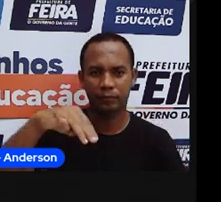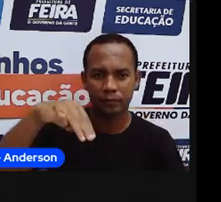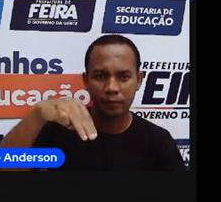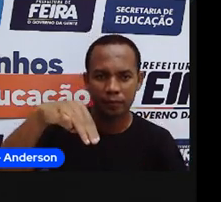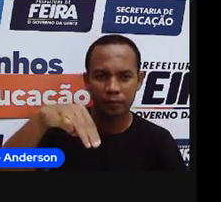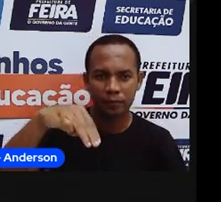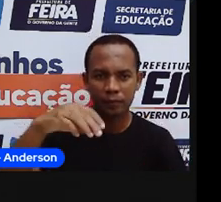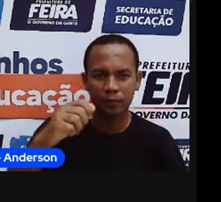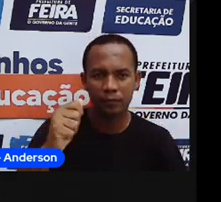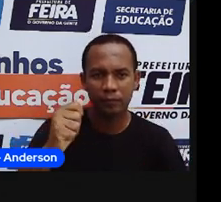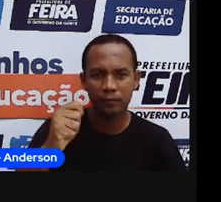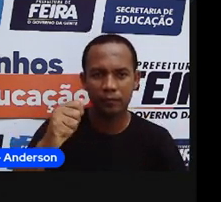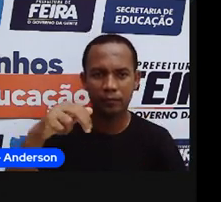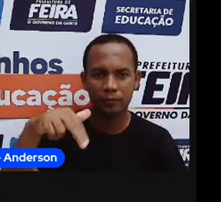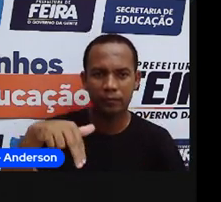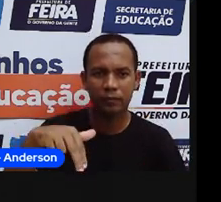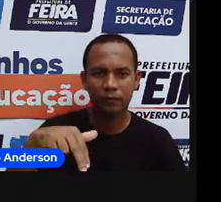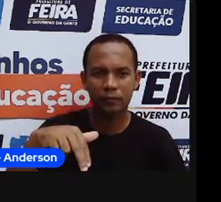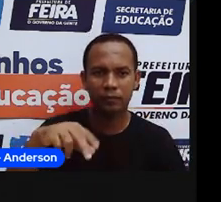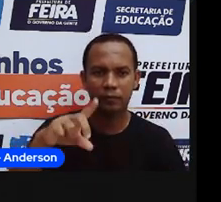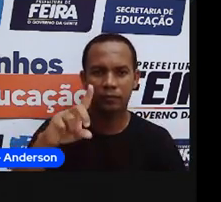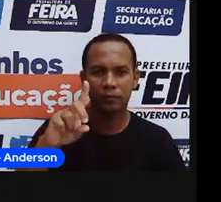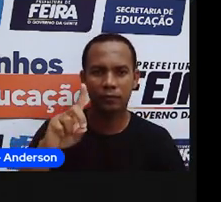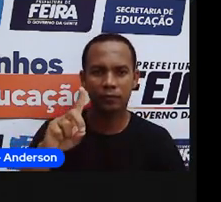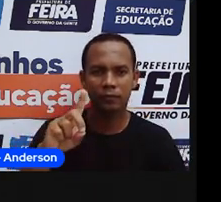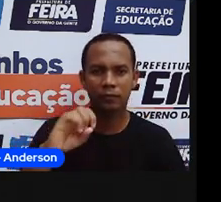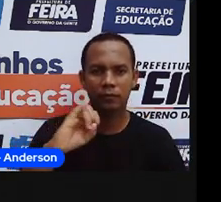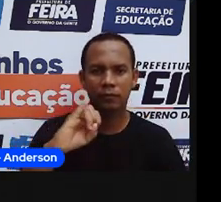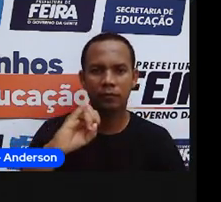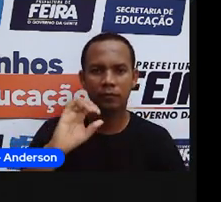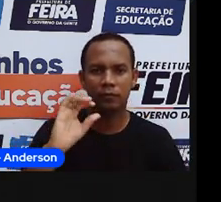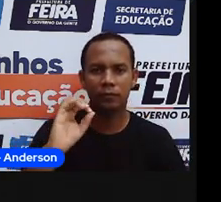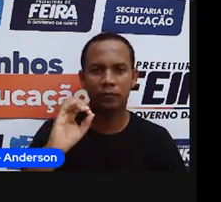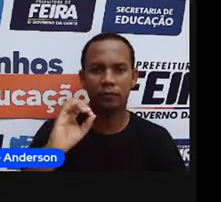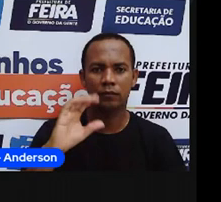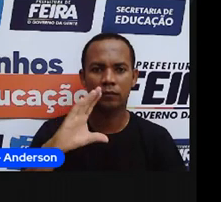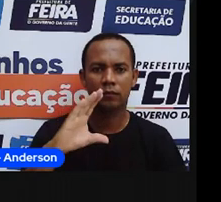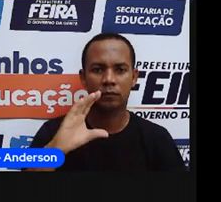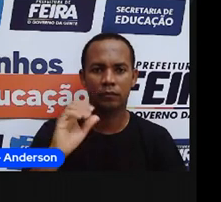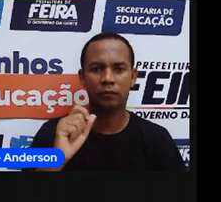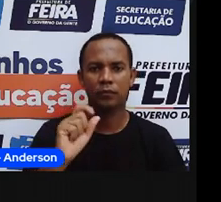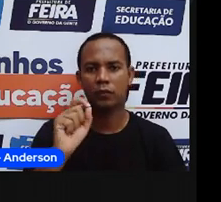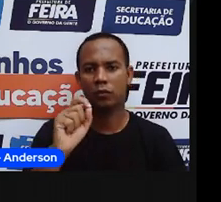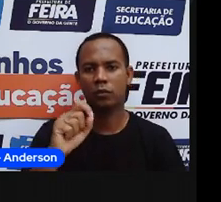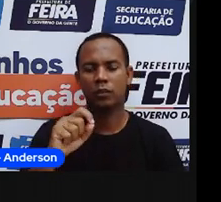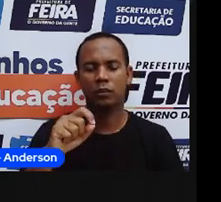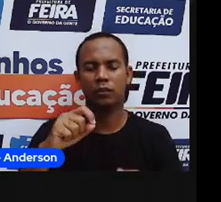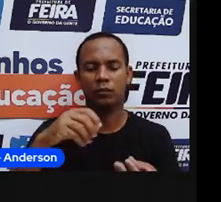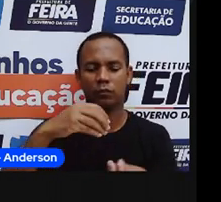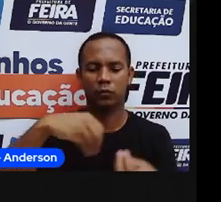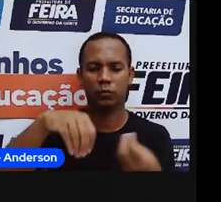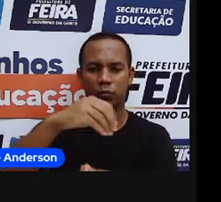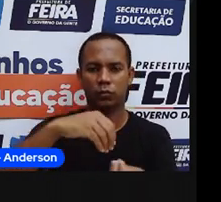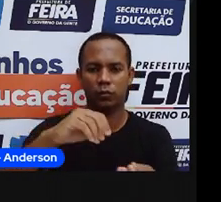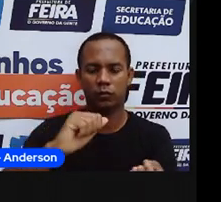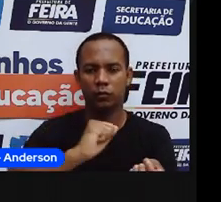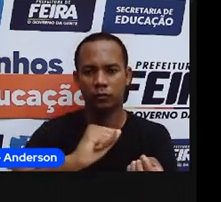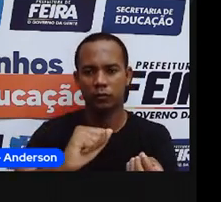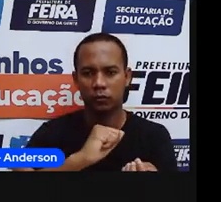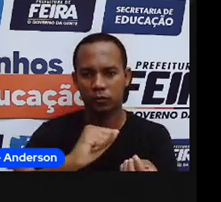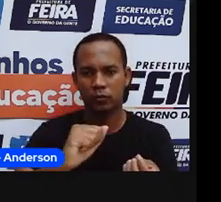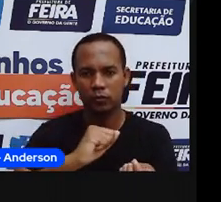mandioca mesmo que a gente conhece aqui, ela é venenosa e ela precisa de o quê? Passar por um processamento para ser consumida.